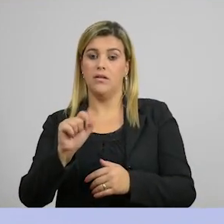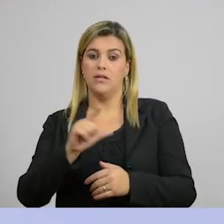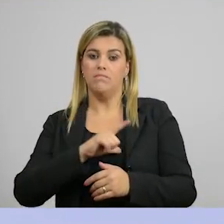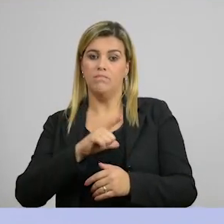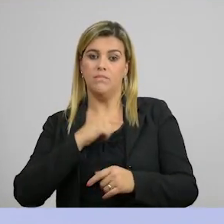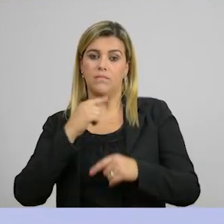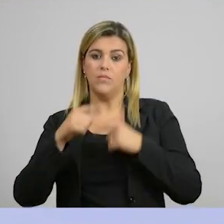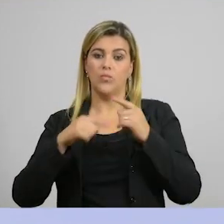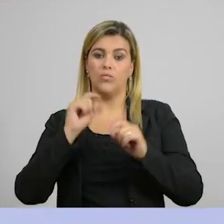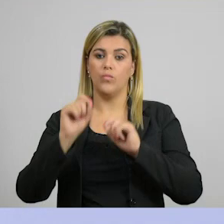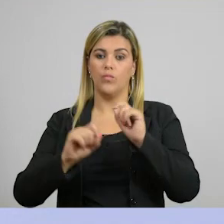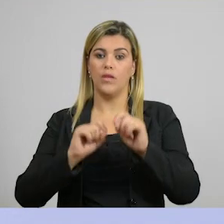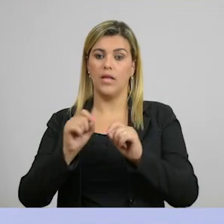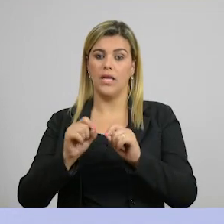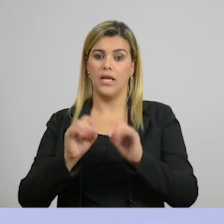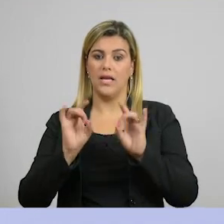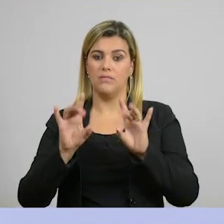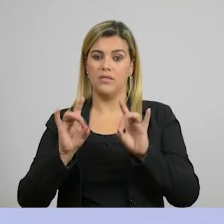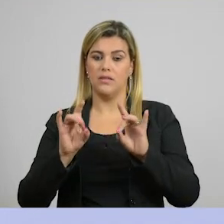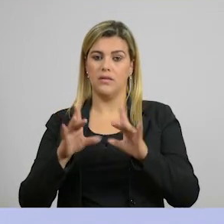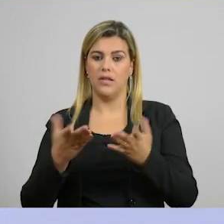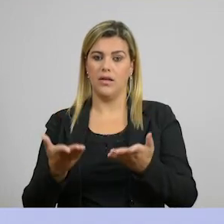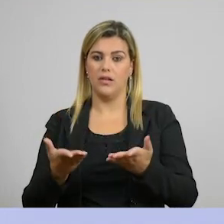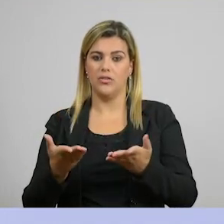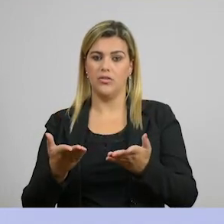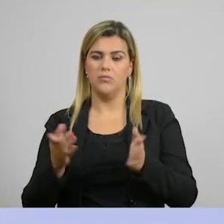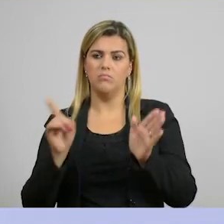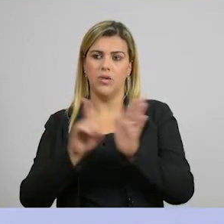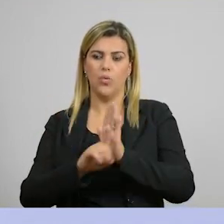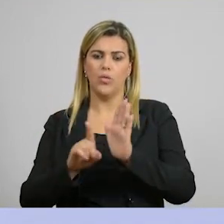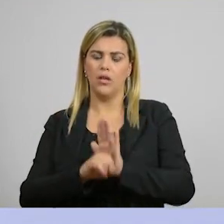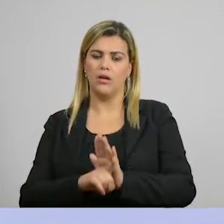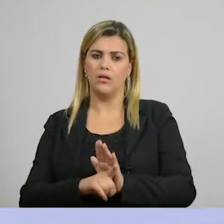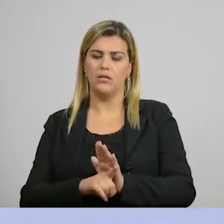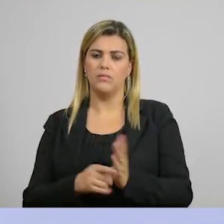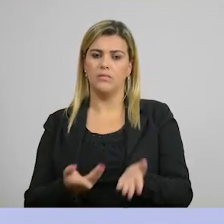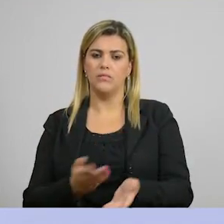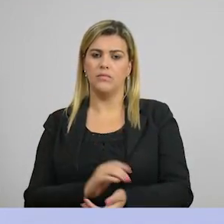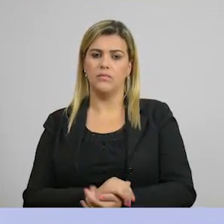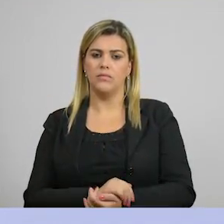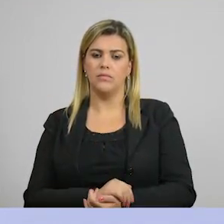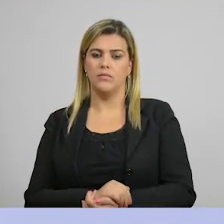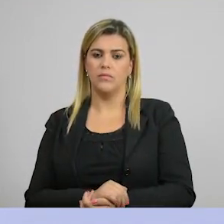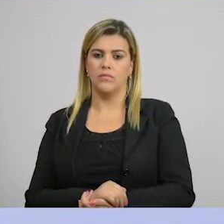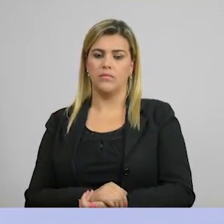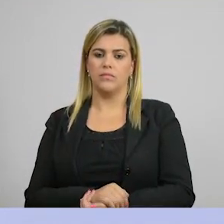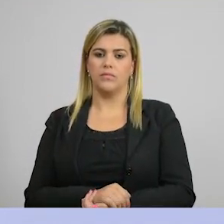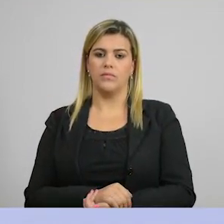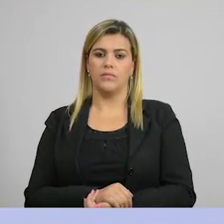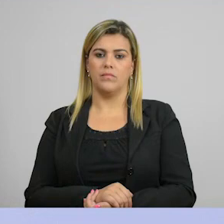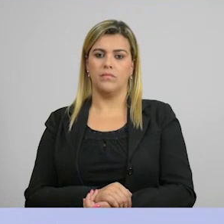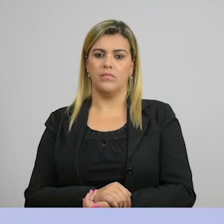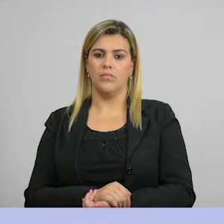que essa especialidade passou a questionar